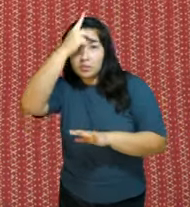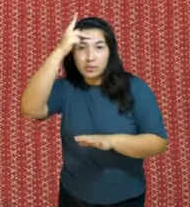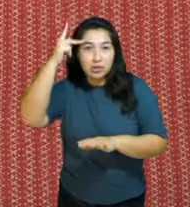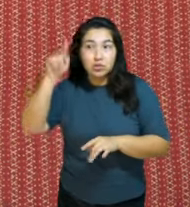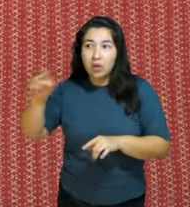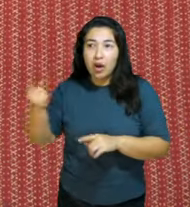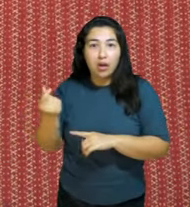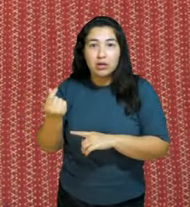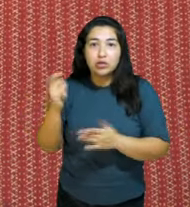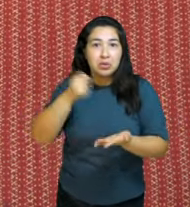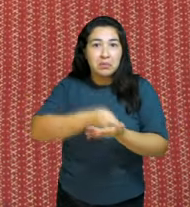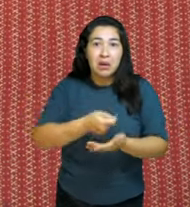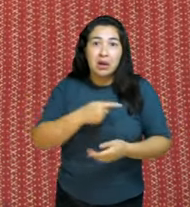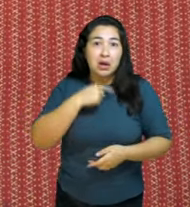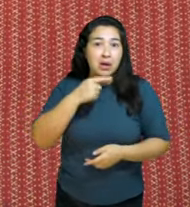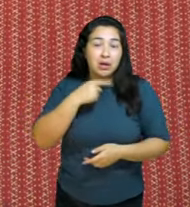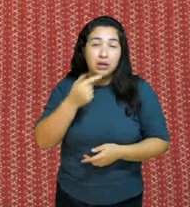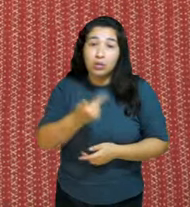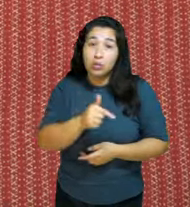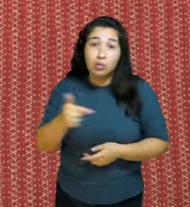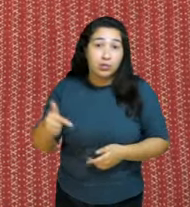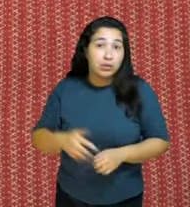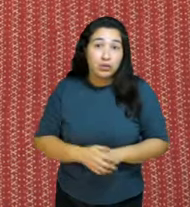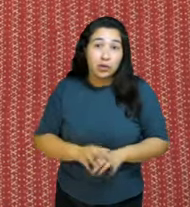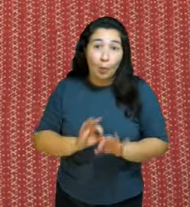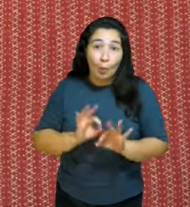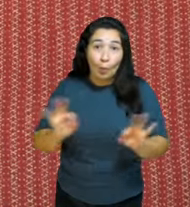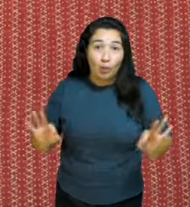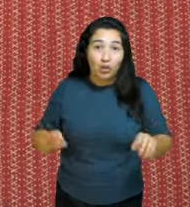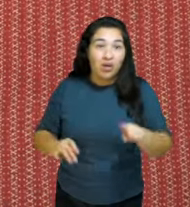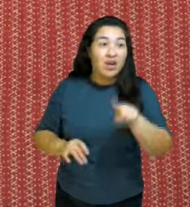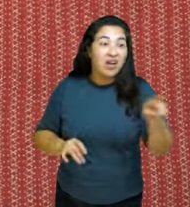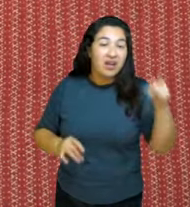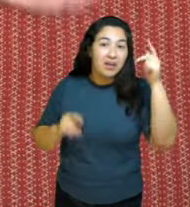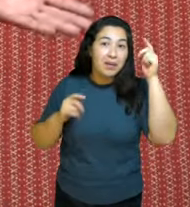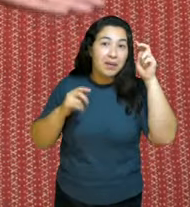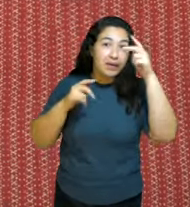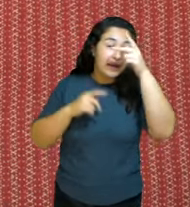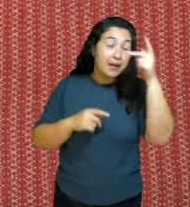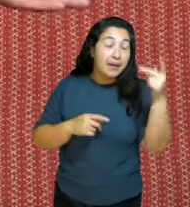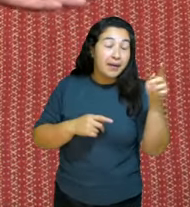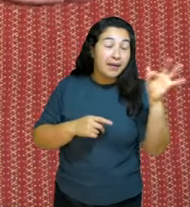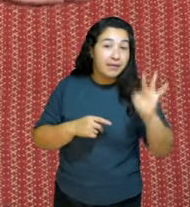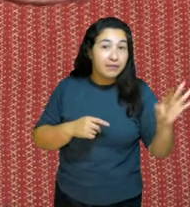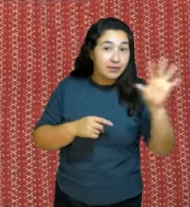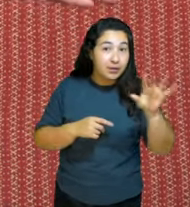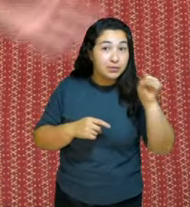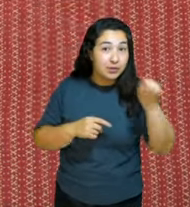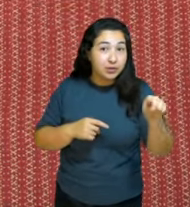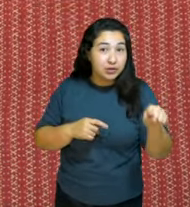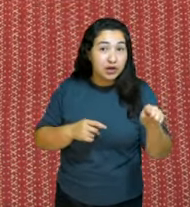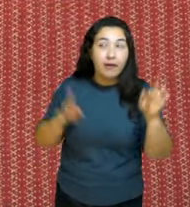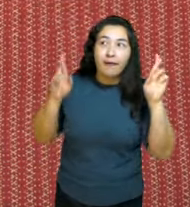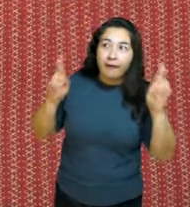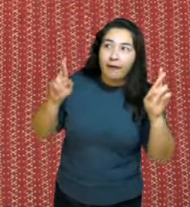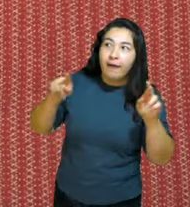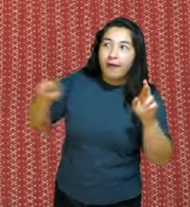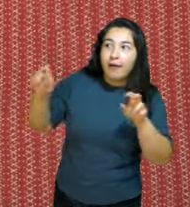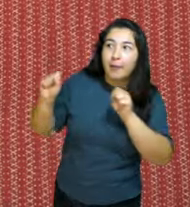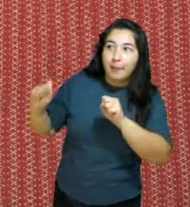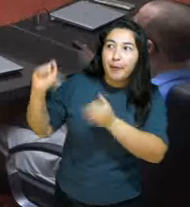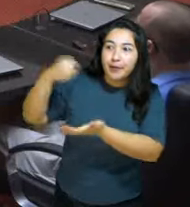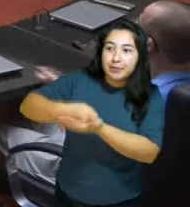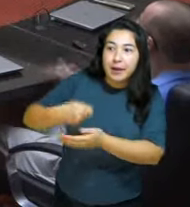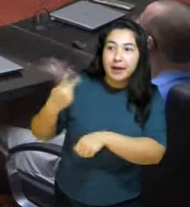mercê disso. Não pode ficar esperando, torcendo para que o cara tenha grana para vir ou não vir, arbitrar uns jogos. Tá? Obrigado, senhor